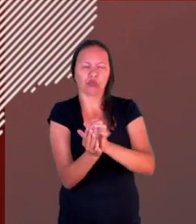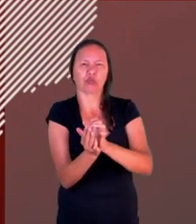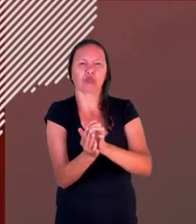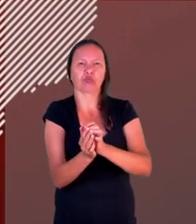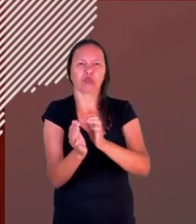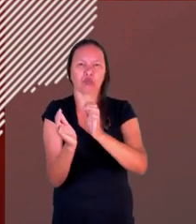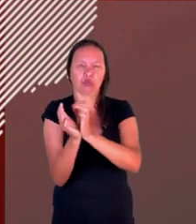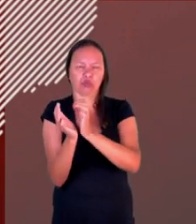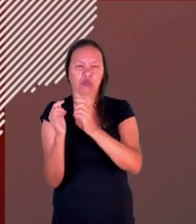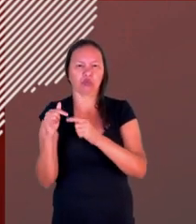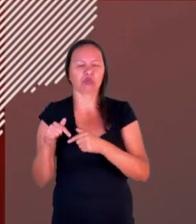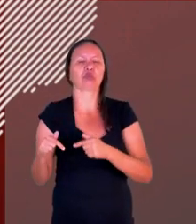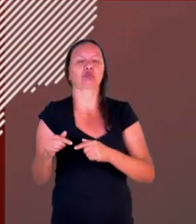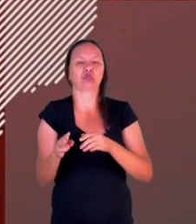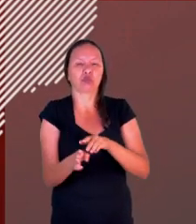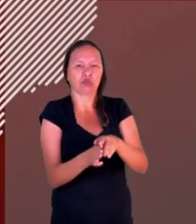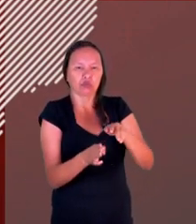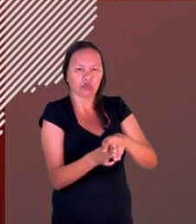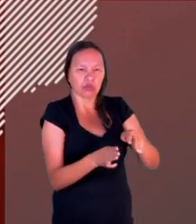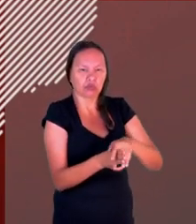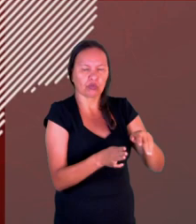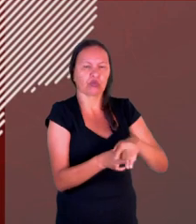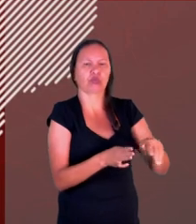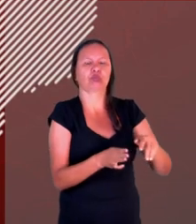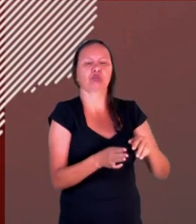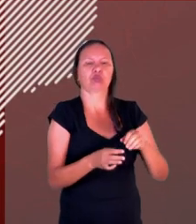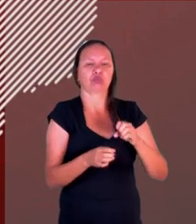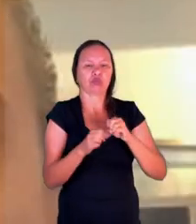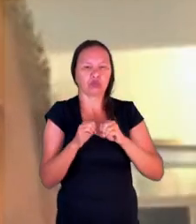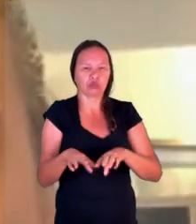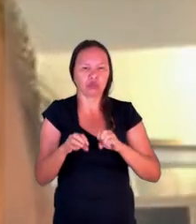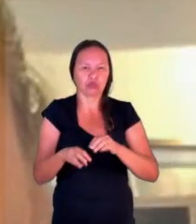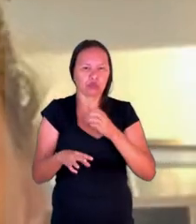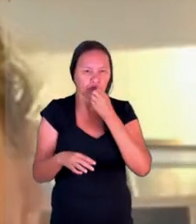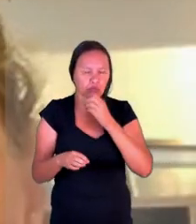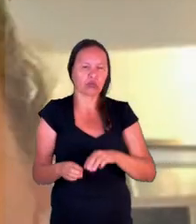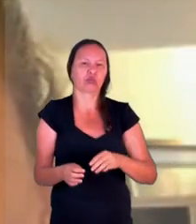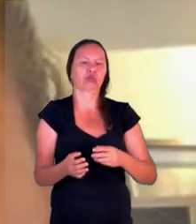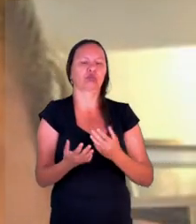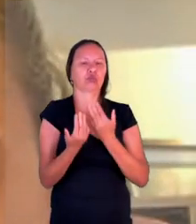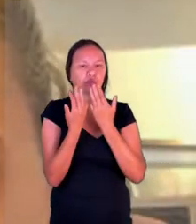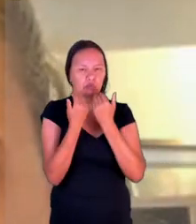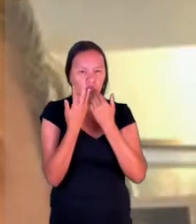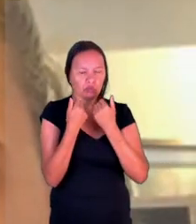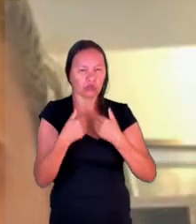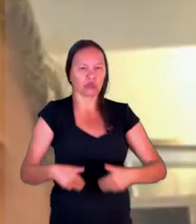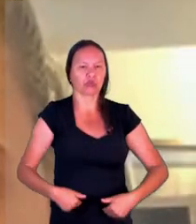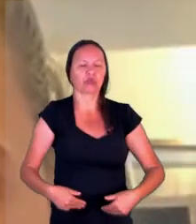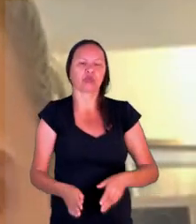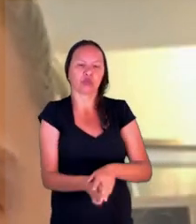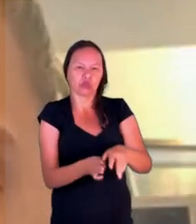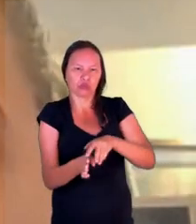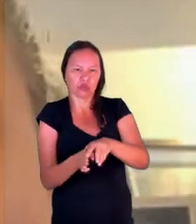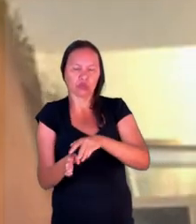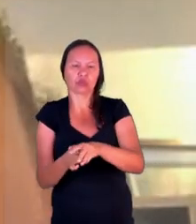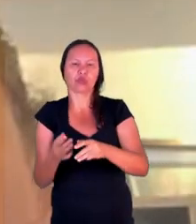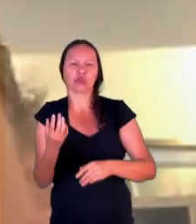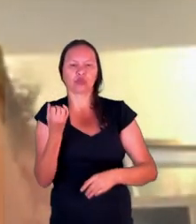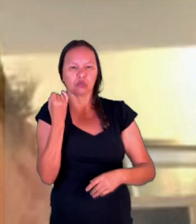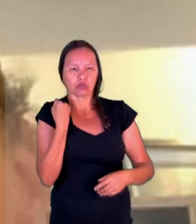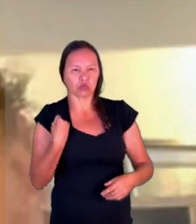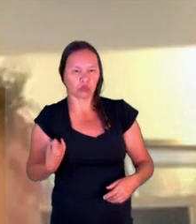que tinha Conselho Municipal de alimentação escolar Conselho Municipal de segurança alimentar e nutricional